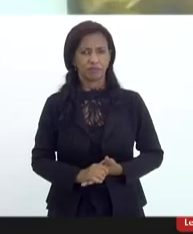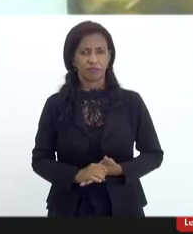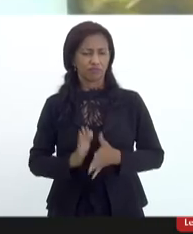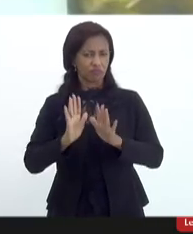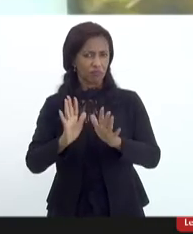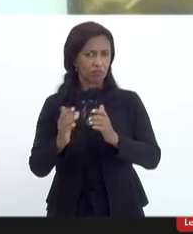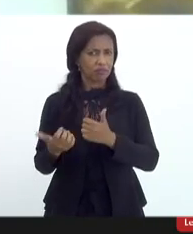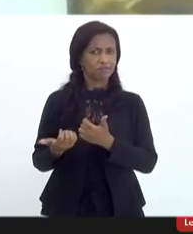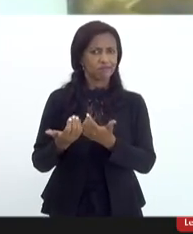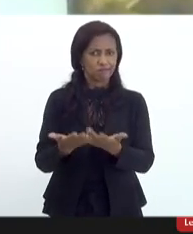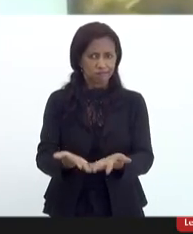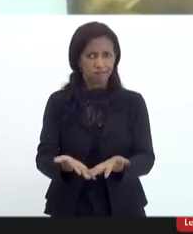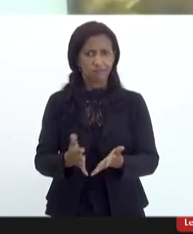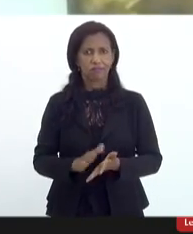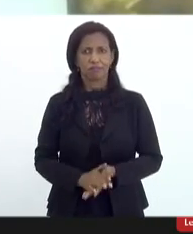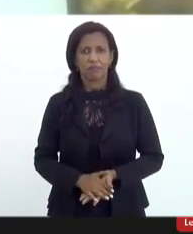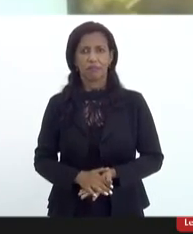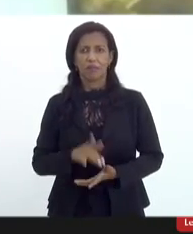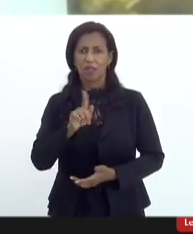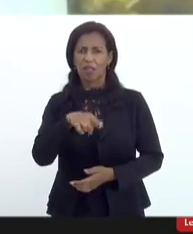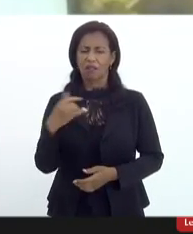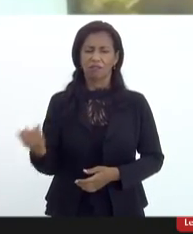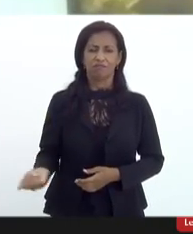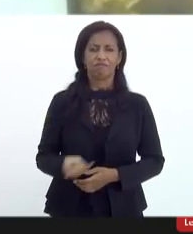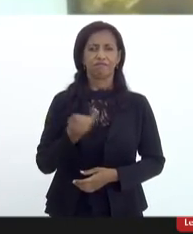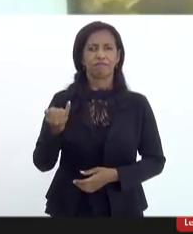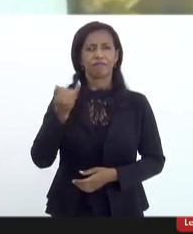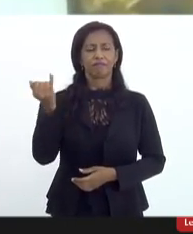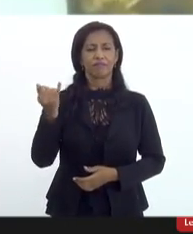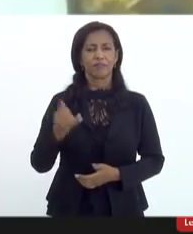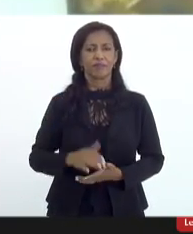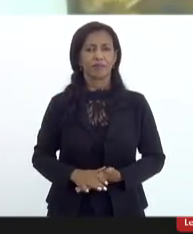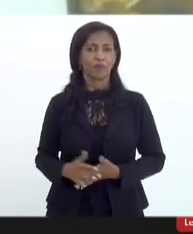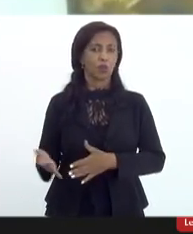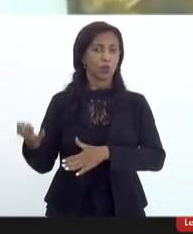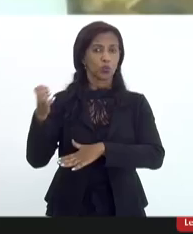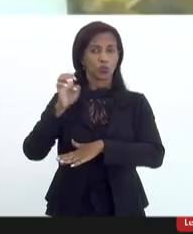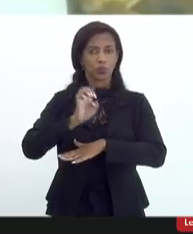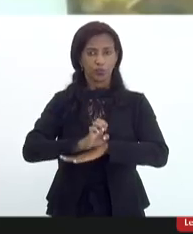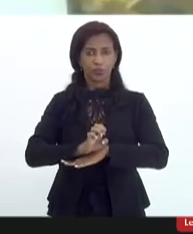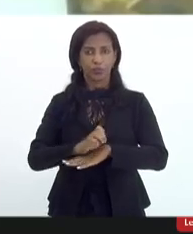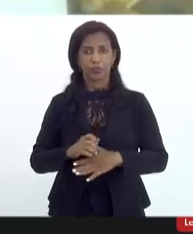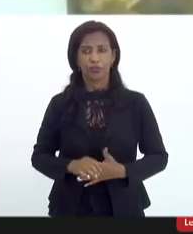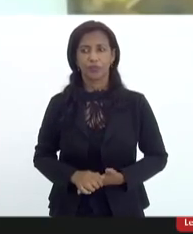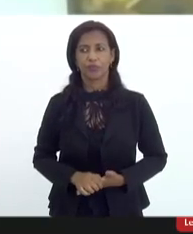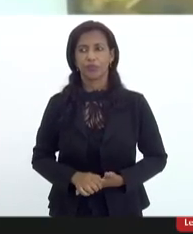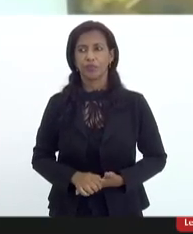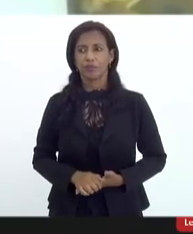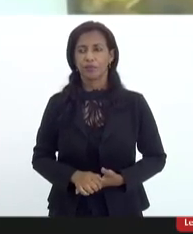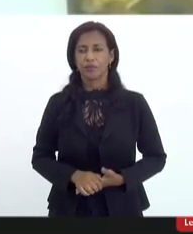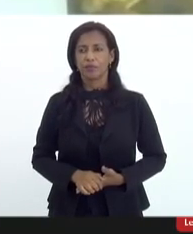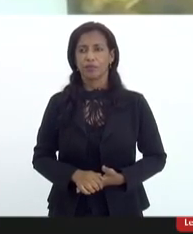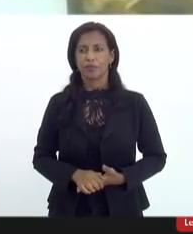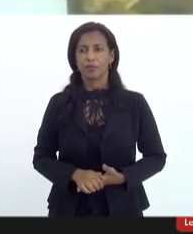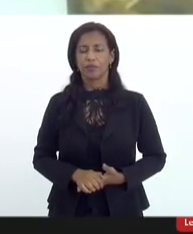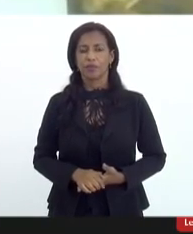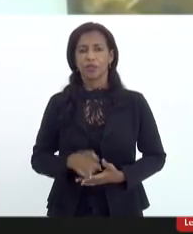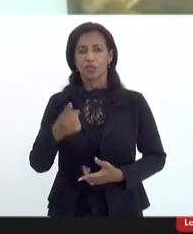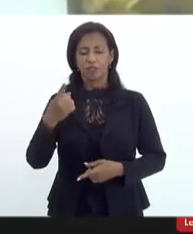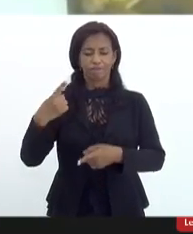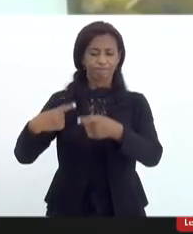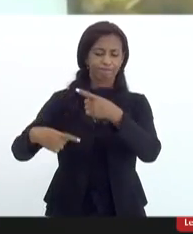está dado, e é papel fundamental do Estado de